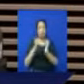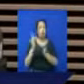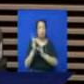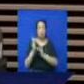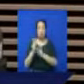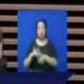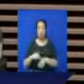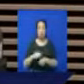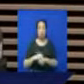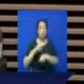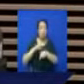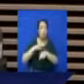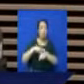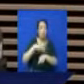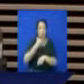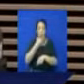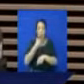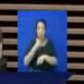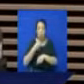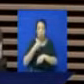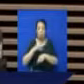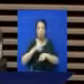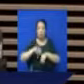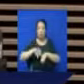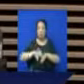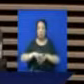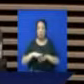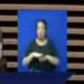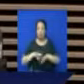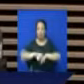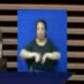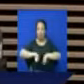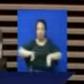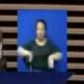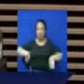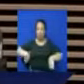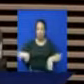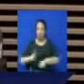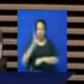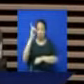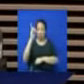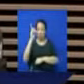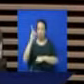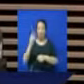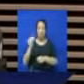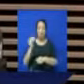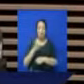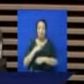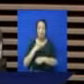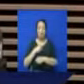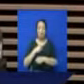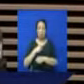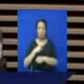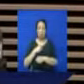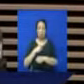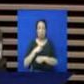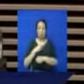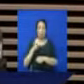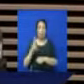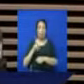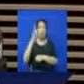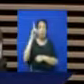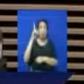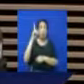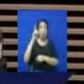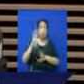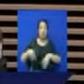pelo pecado, ou separado de Deus pelo pecado, trouxe inimizade entre a criatura e o Criador, que é bendito eternamente, Deus oferece o seu